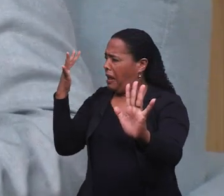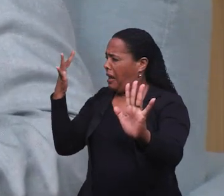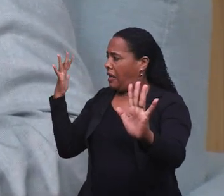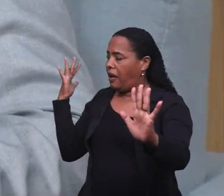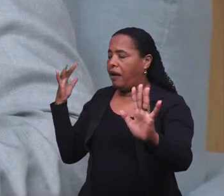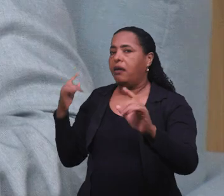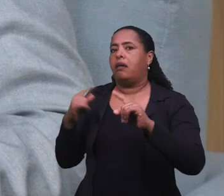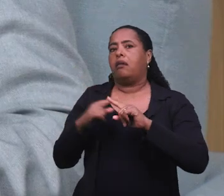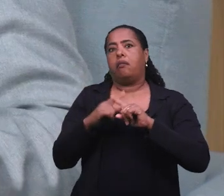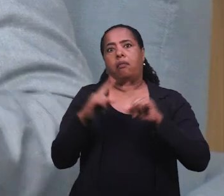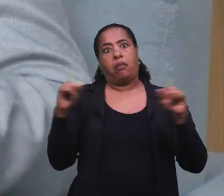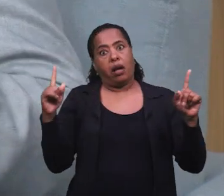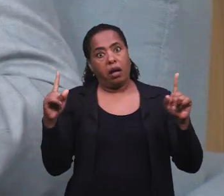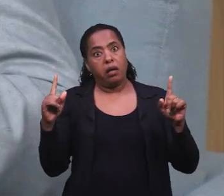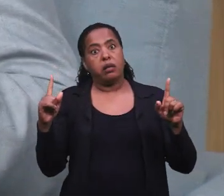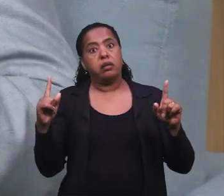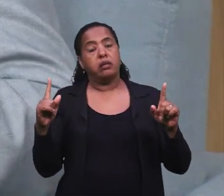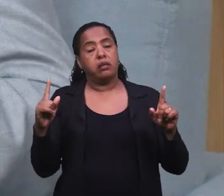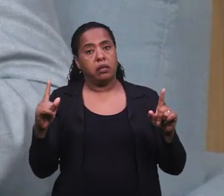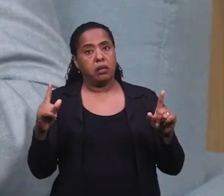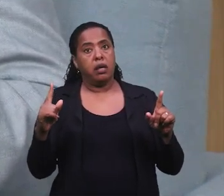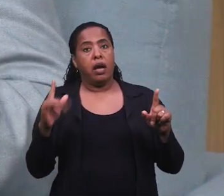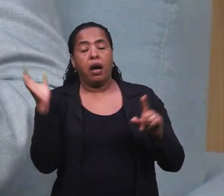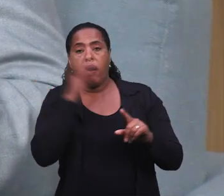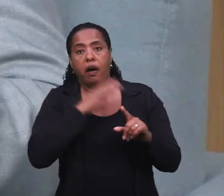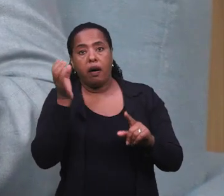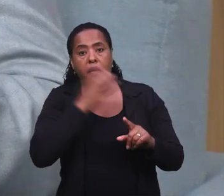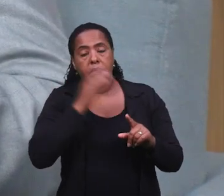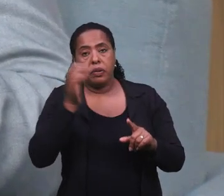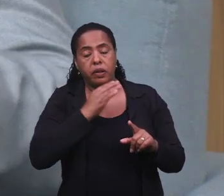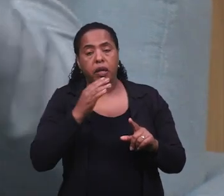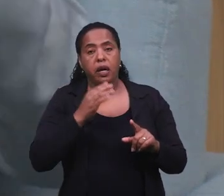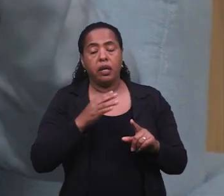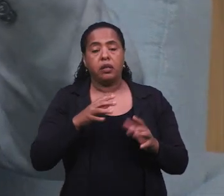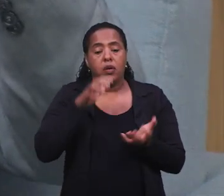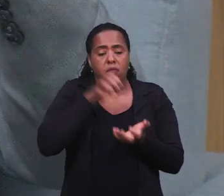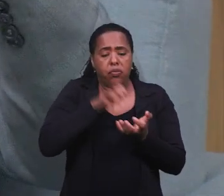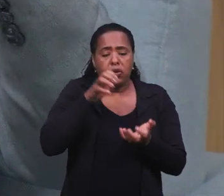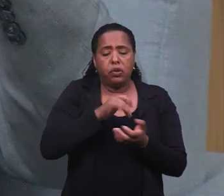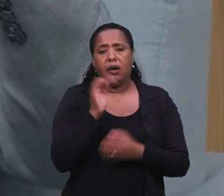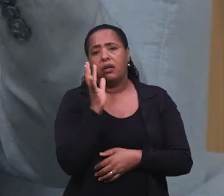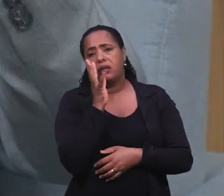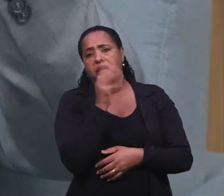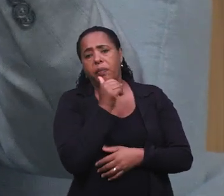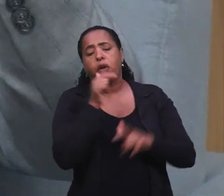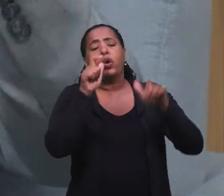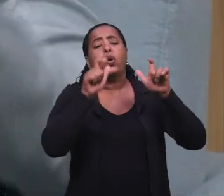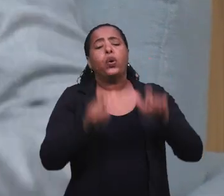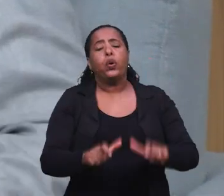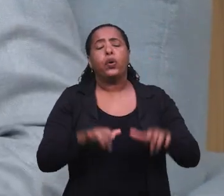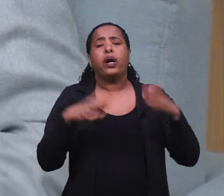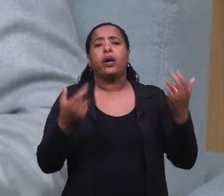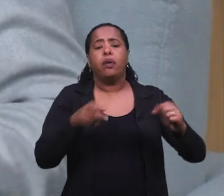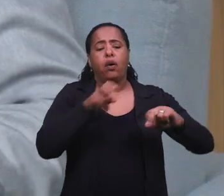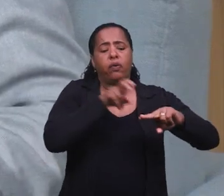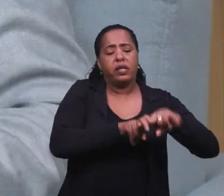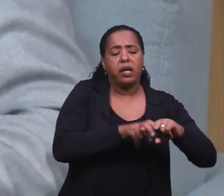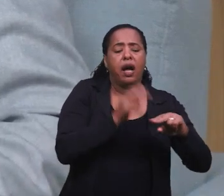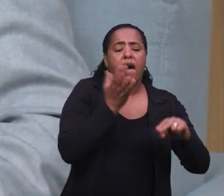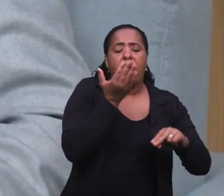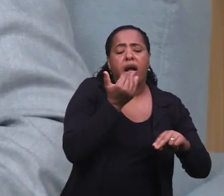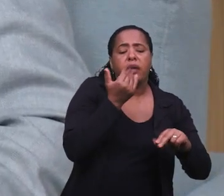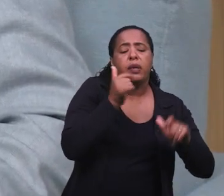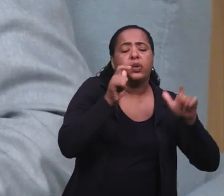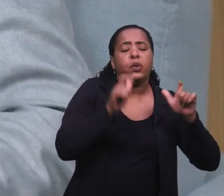podemos auxiliar? Uma Bíblia com letra ampliada, ajudando ele a ler, muitas vezes, a projeção, que já tem a letra